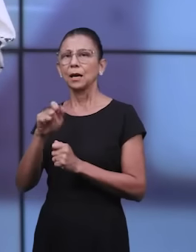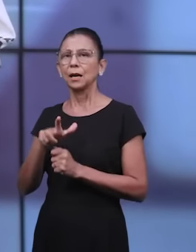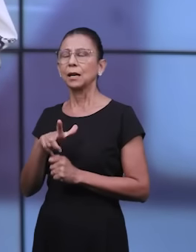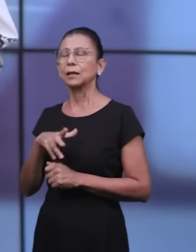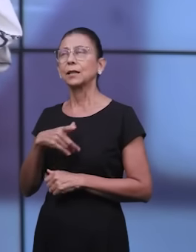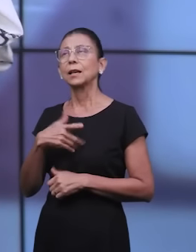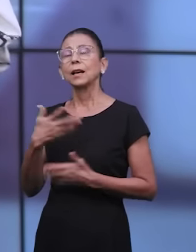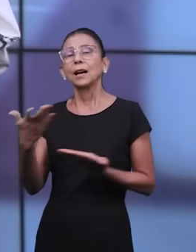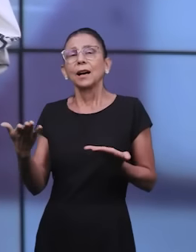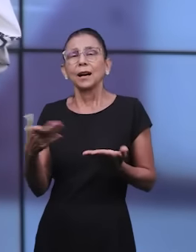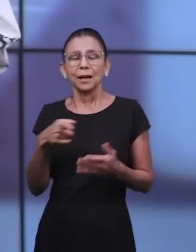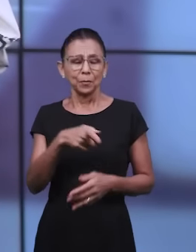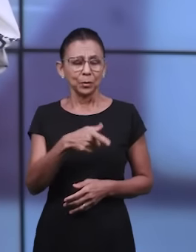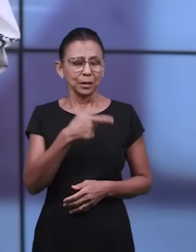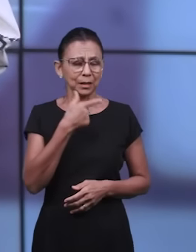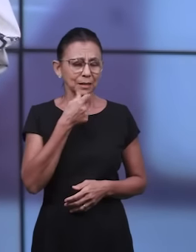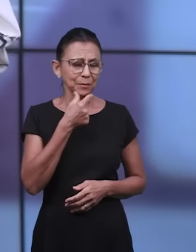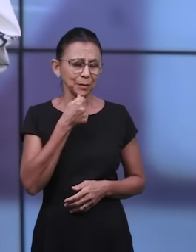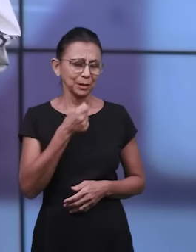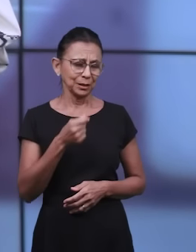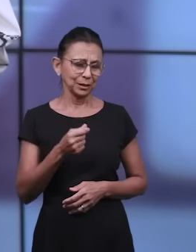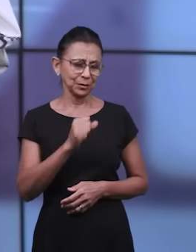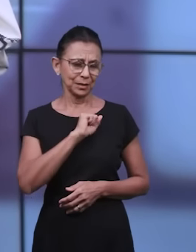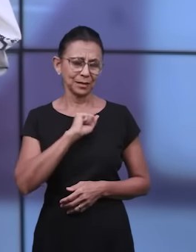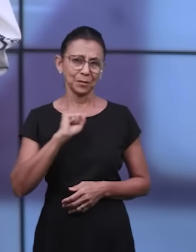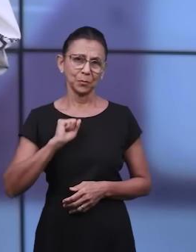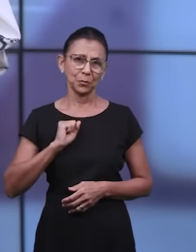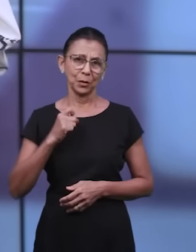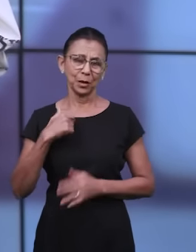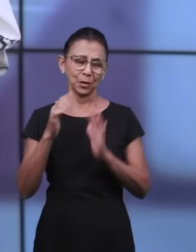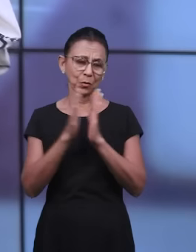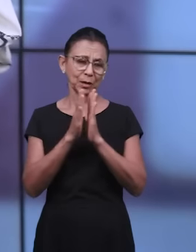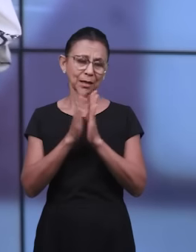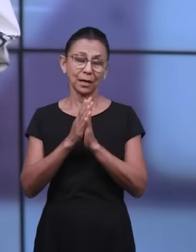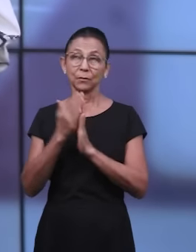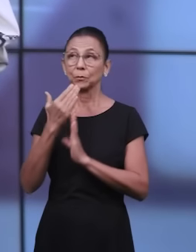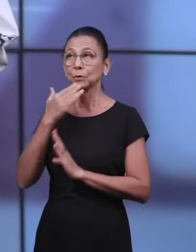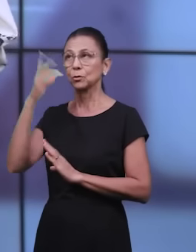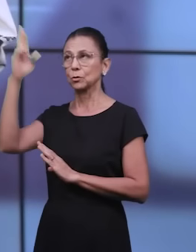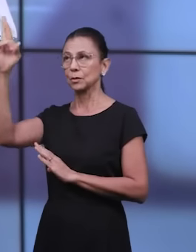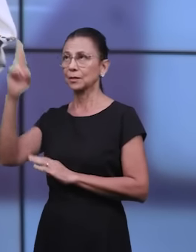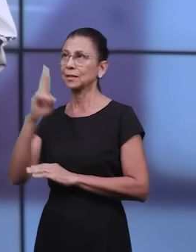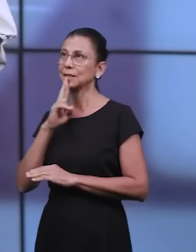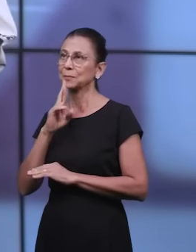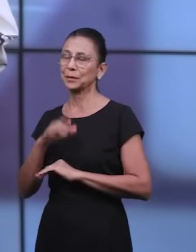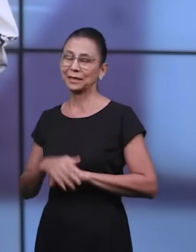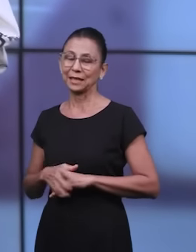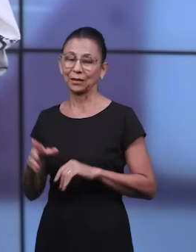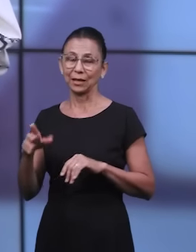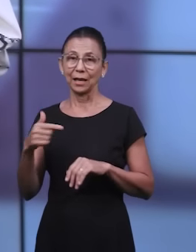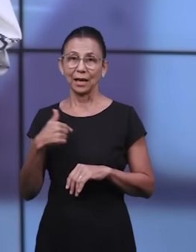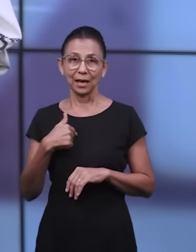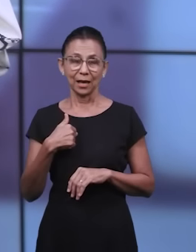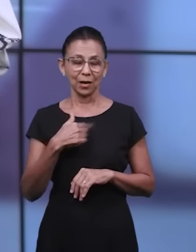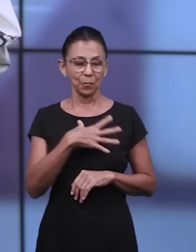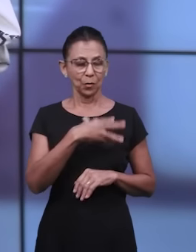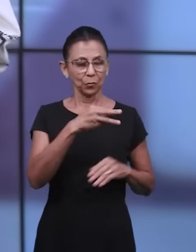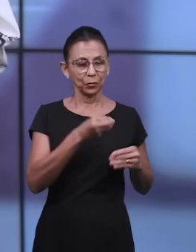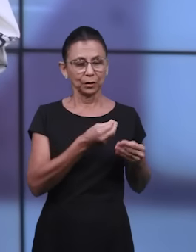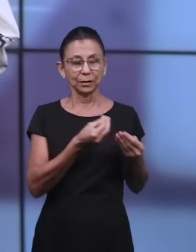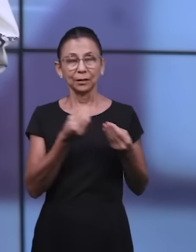eu, e o Senhor atendeu a minha petição que eu lhe tinha feito. Por isso, também ao Senhor eu o